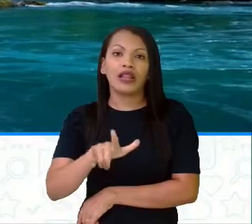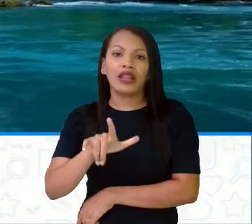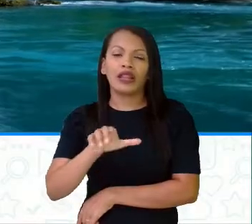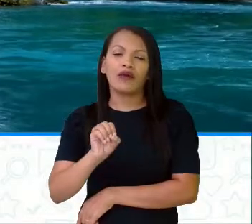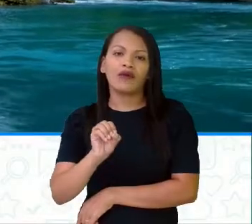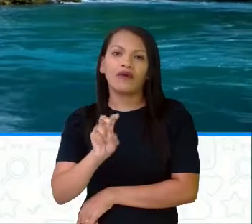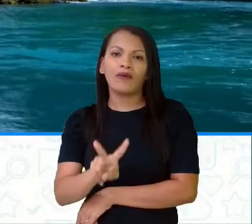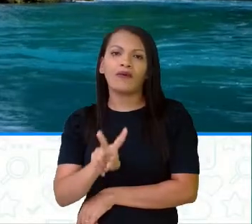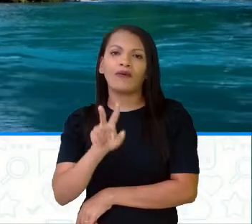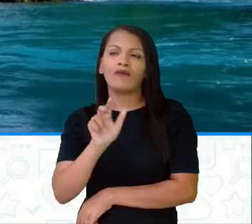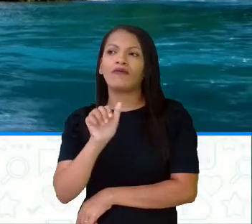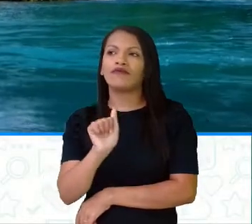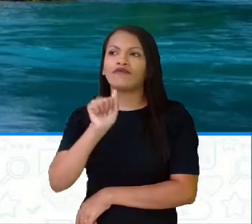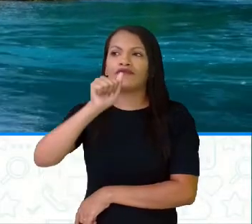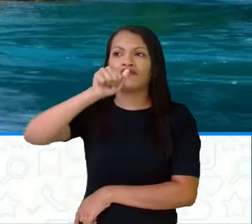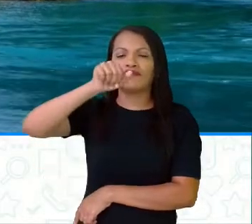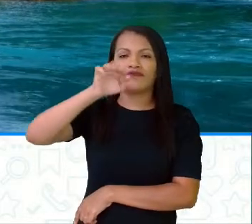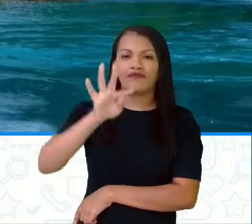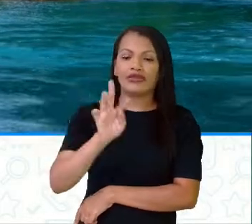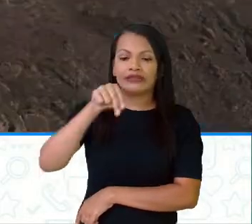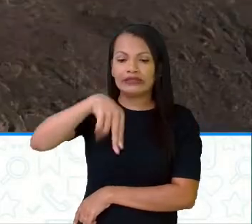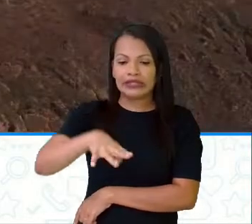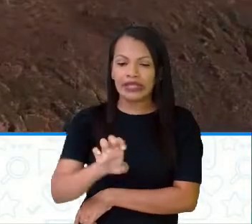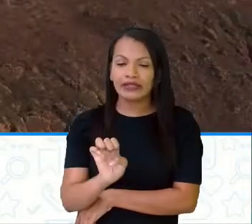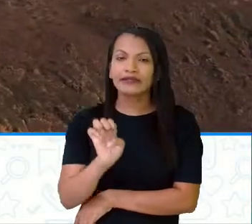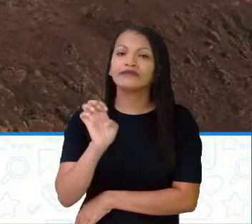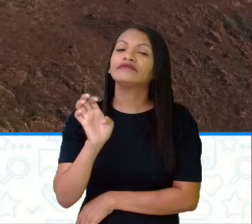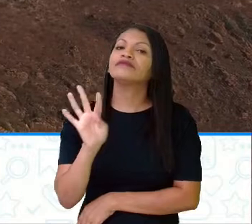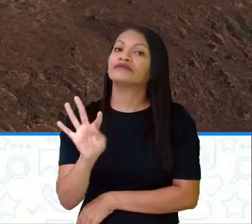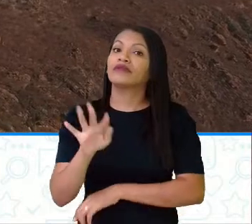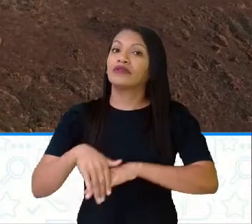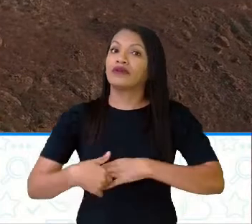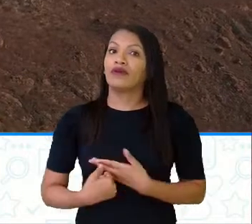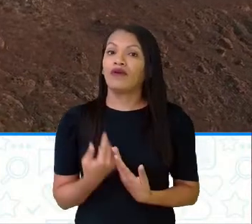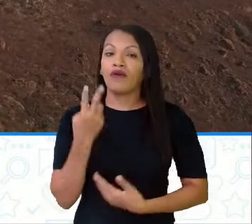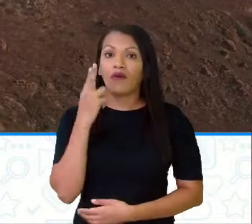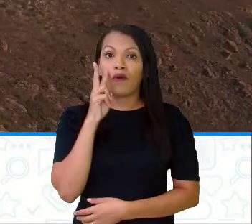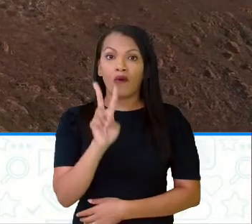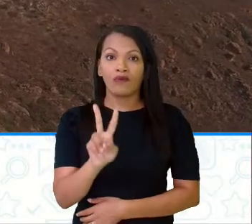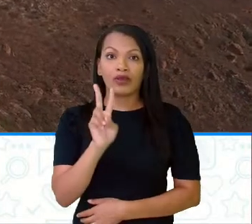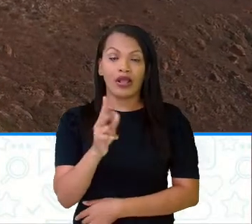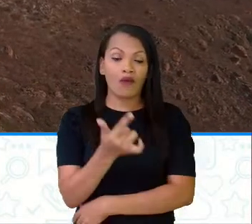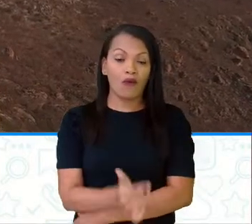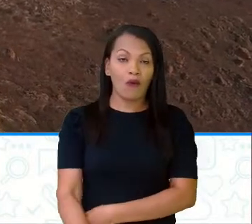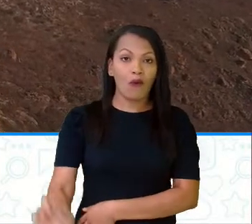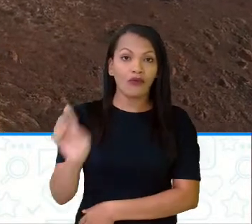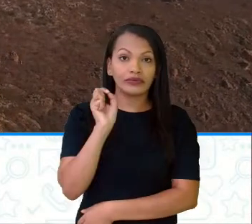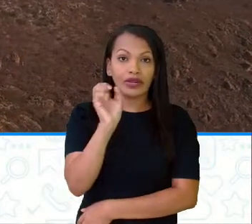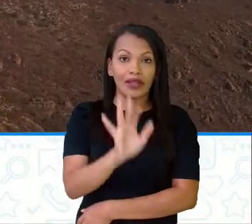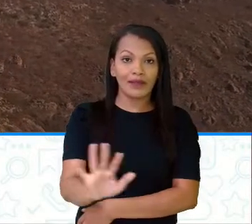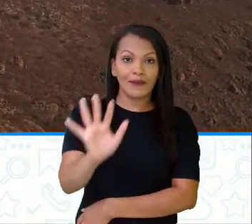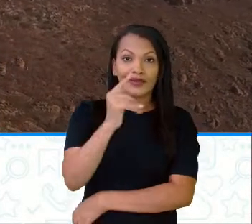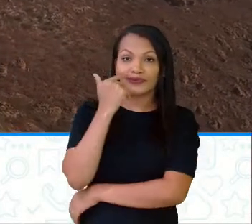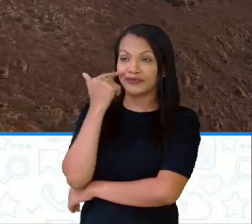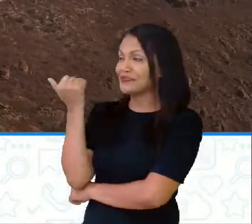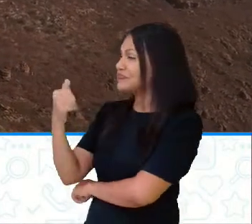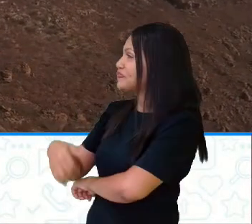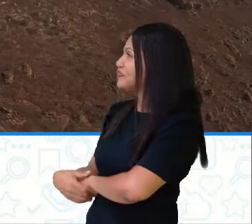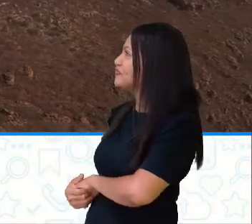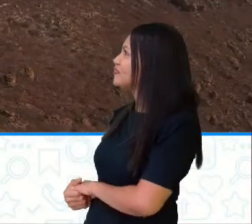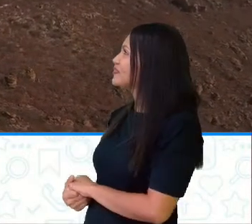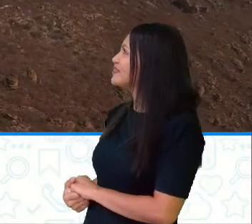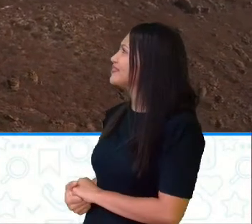de estar em contato com a natureza. E se a gente for olhar essa outra imagem aqui, olha só